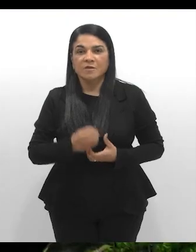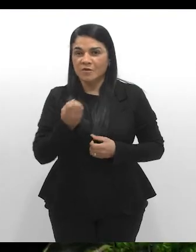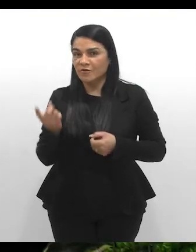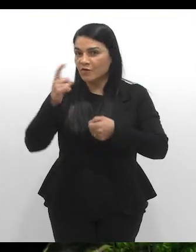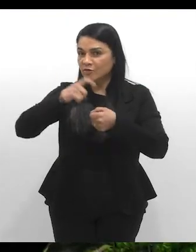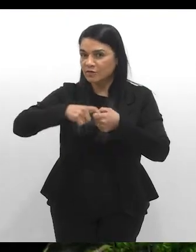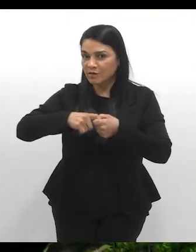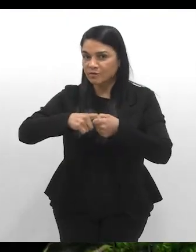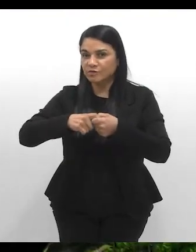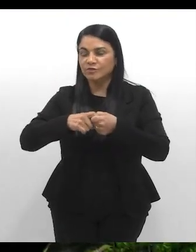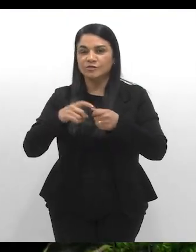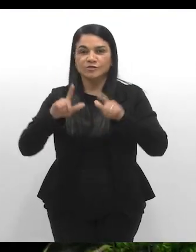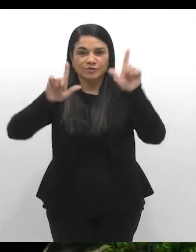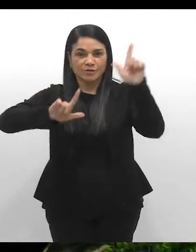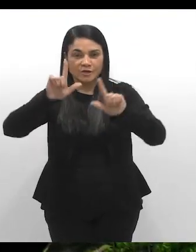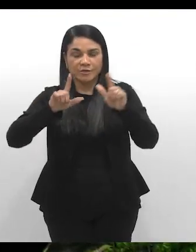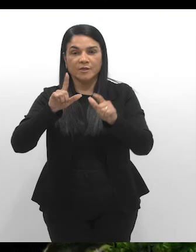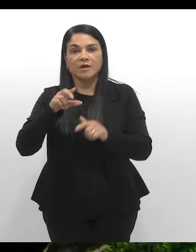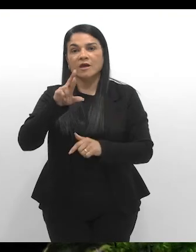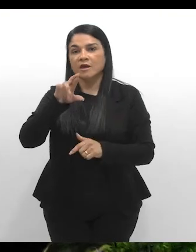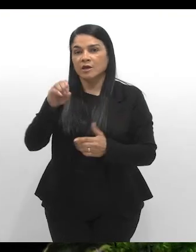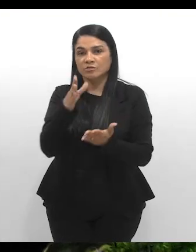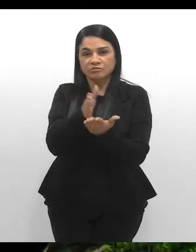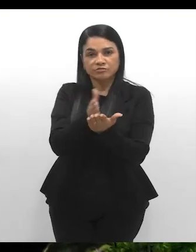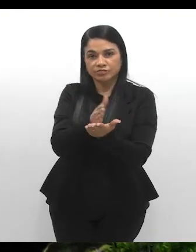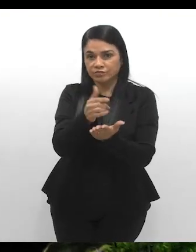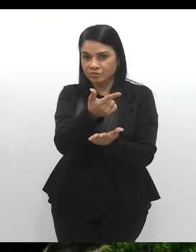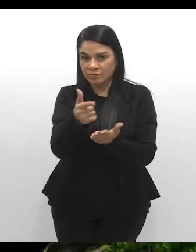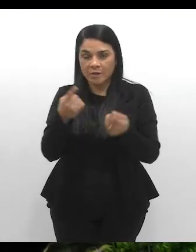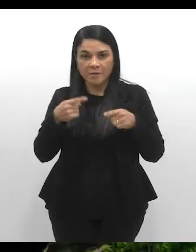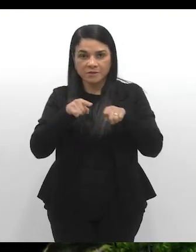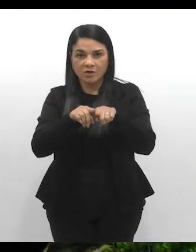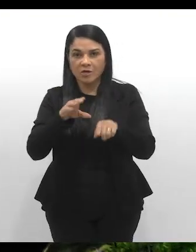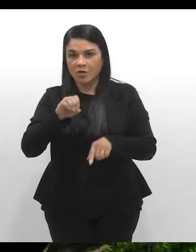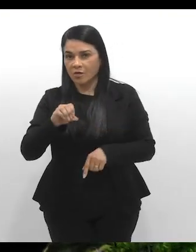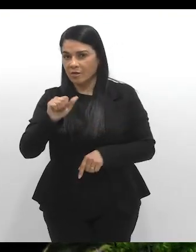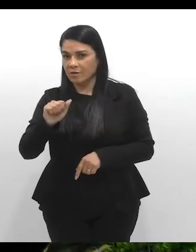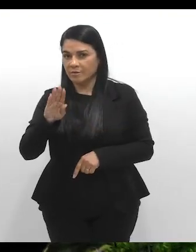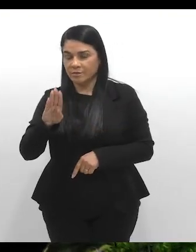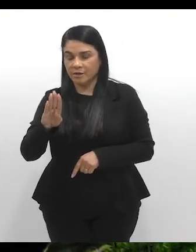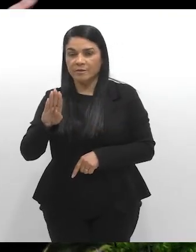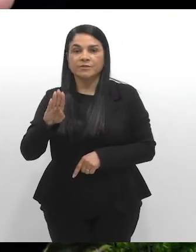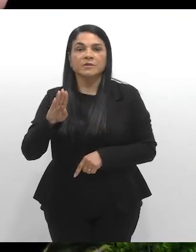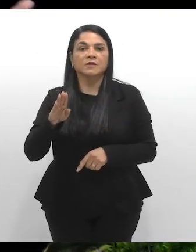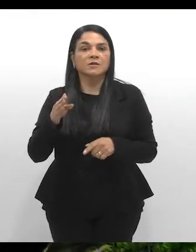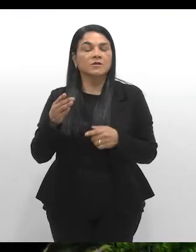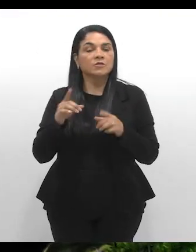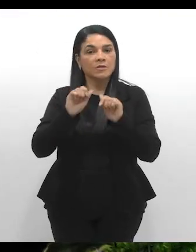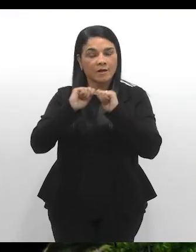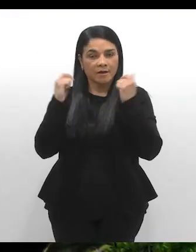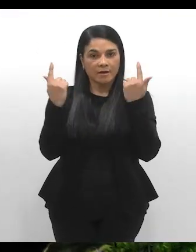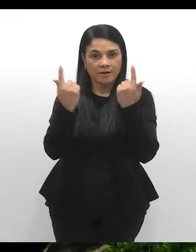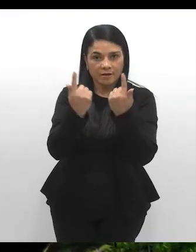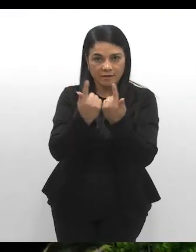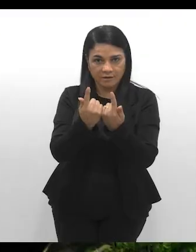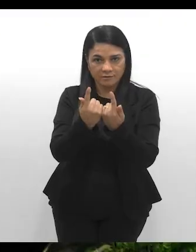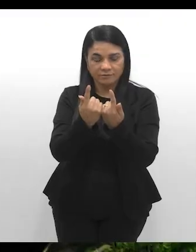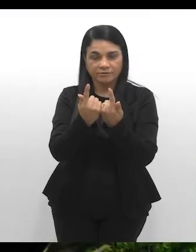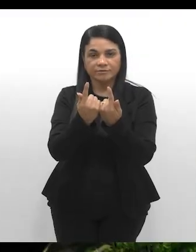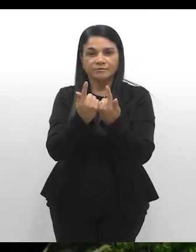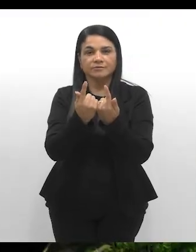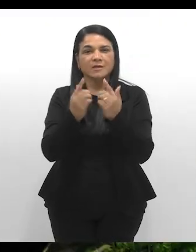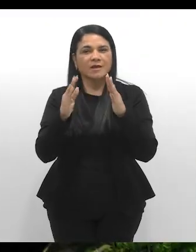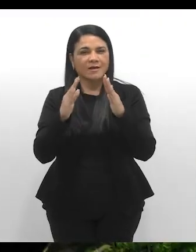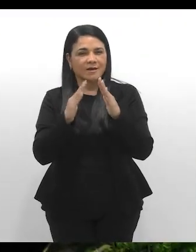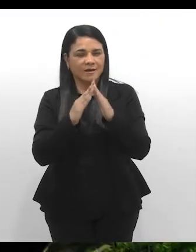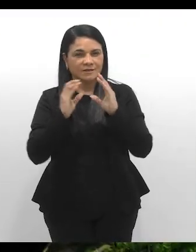Bom, retornamos aqui com o nosso programa Rio Sem Fronteiras, uma parceria da OAB, Ordem dos Advogados do Brasil, Seção Rio de Janeiro, com a Alerj, a